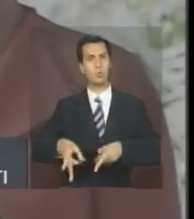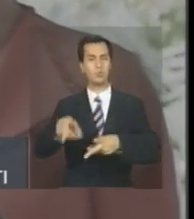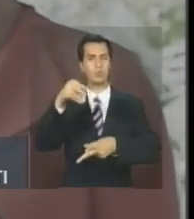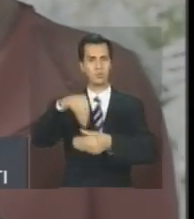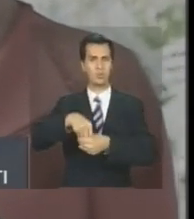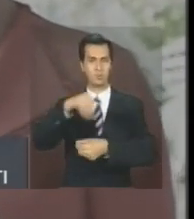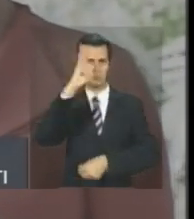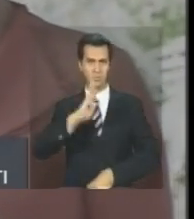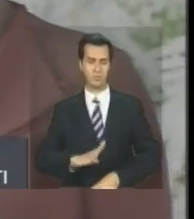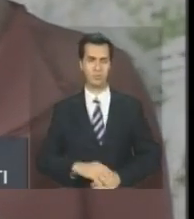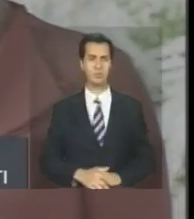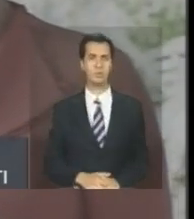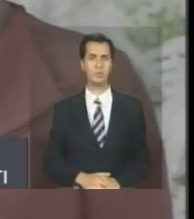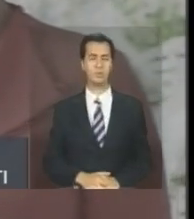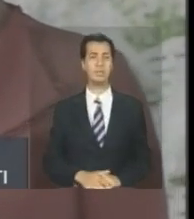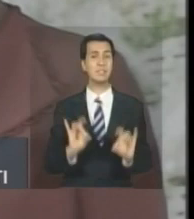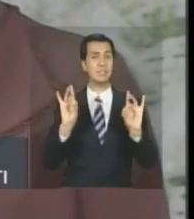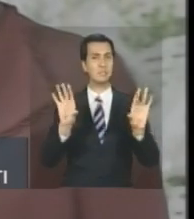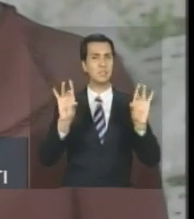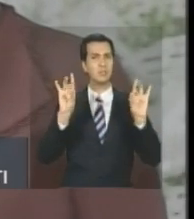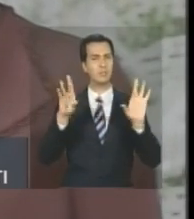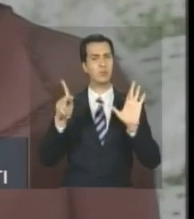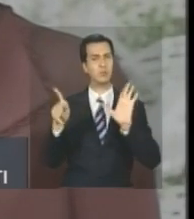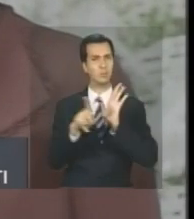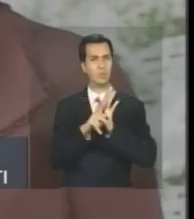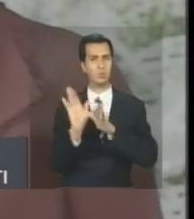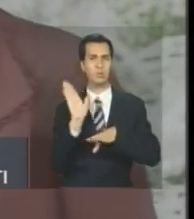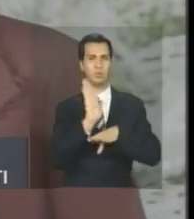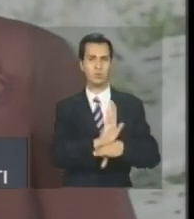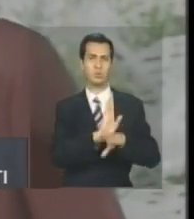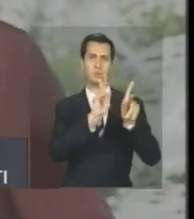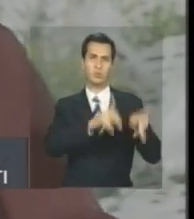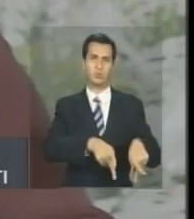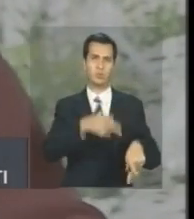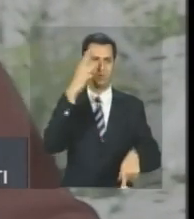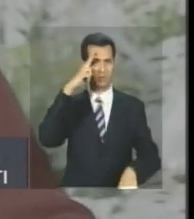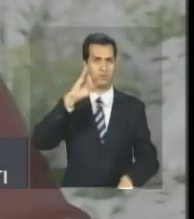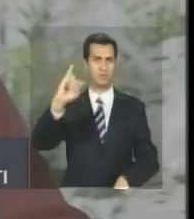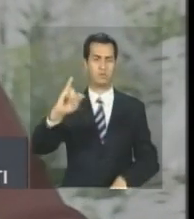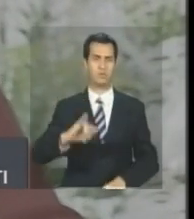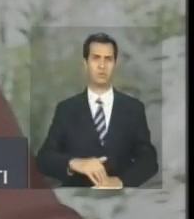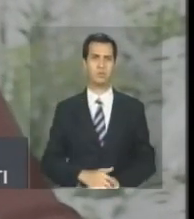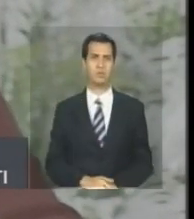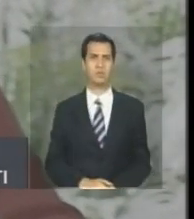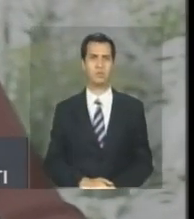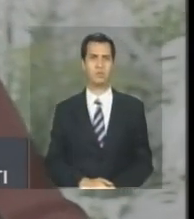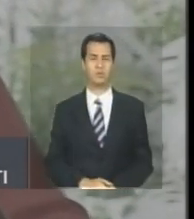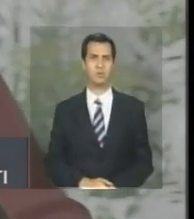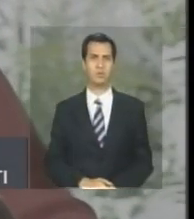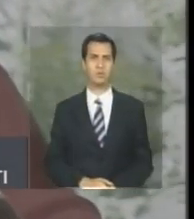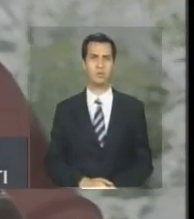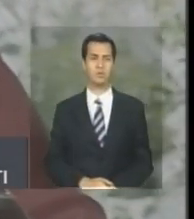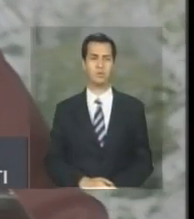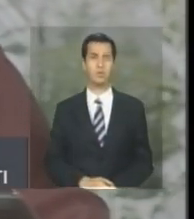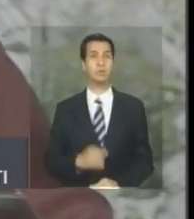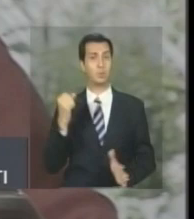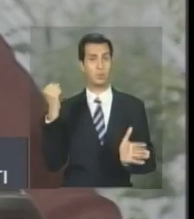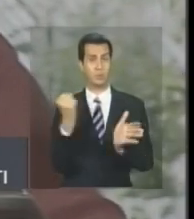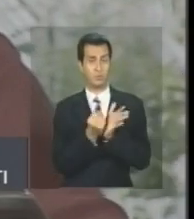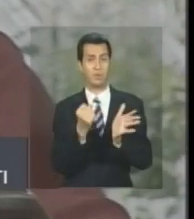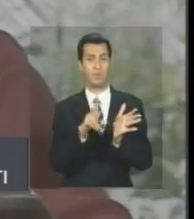permanente. Exclusiva para haitianos. Exclusiva para os haitianos. Cuja concessão não